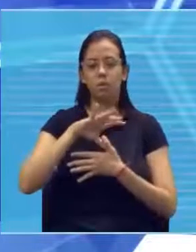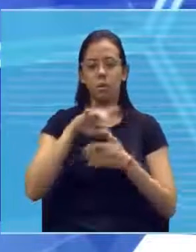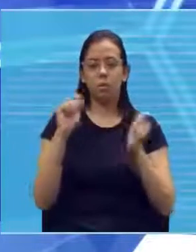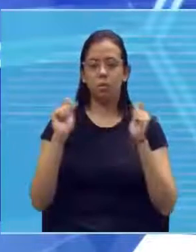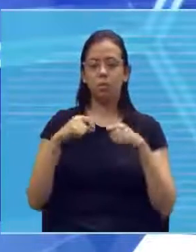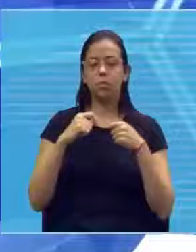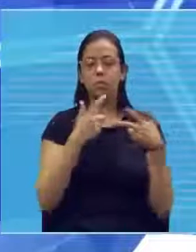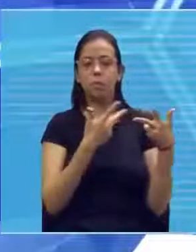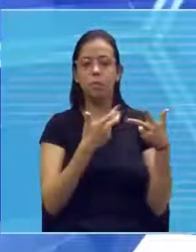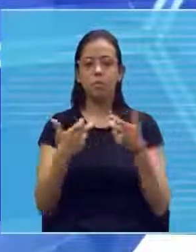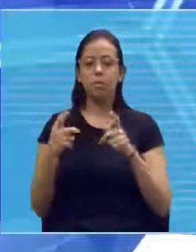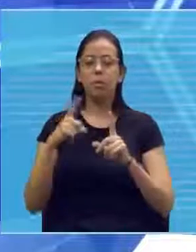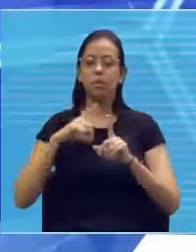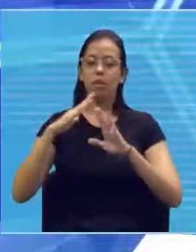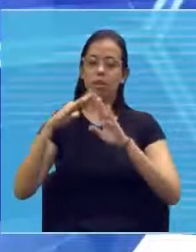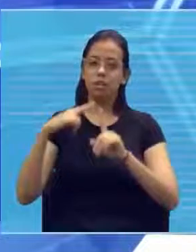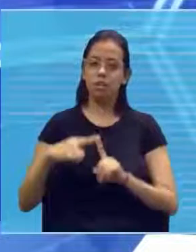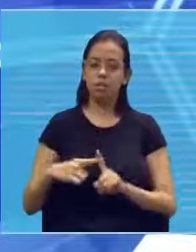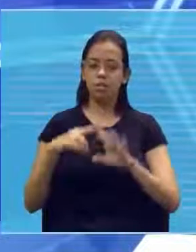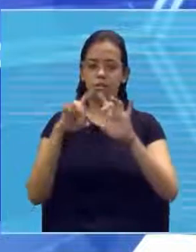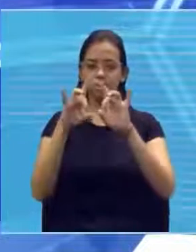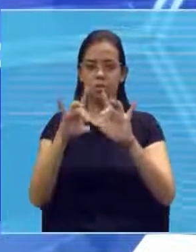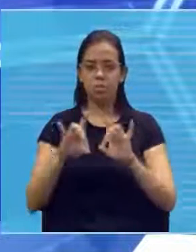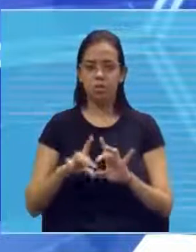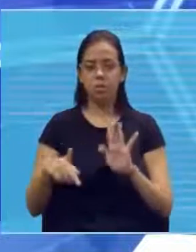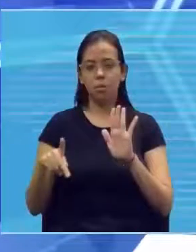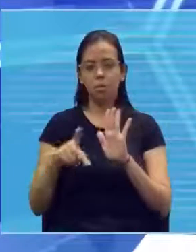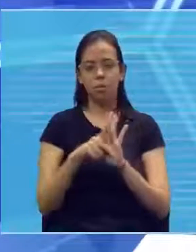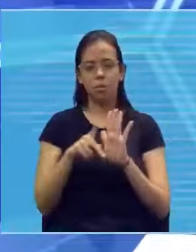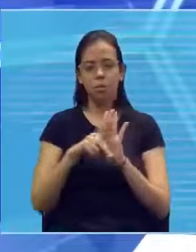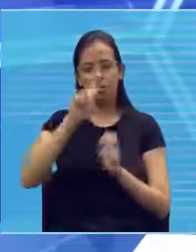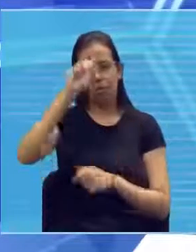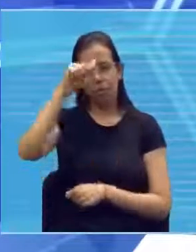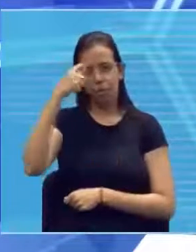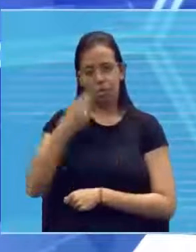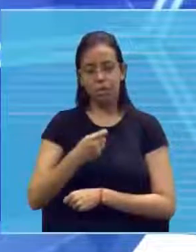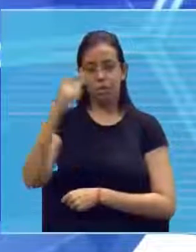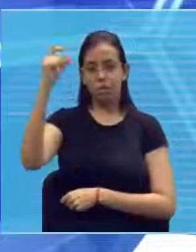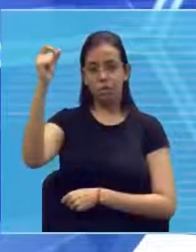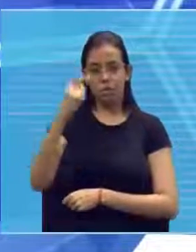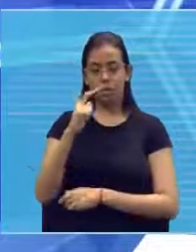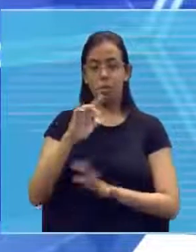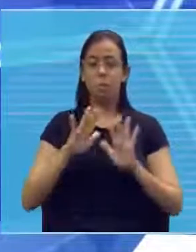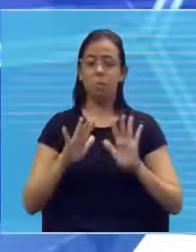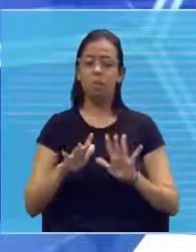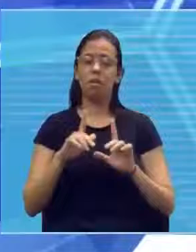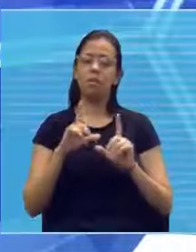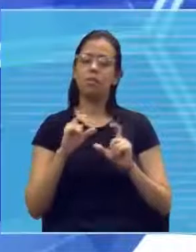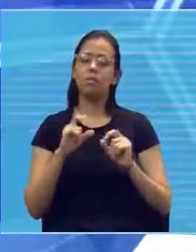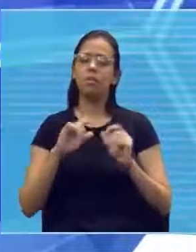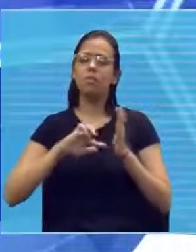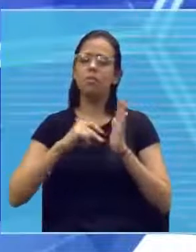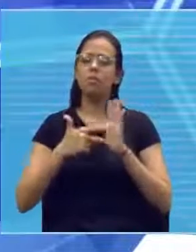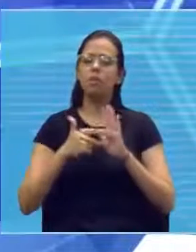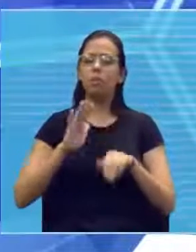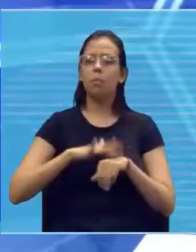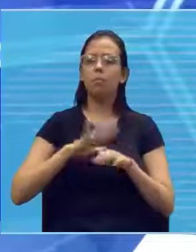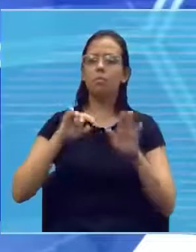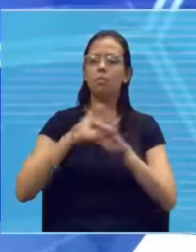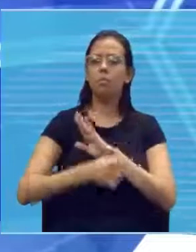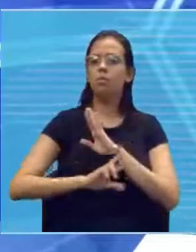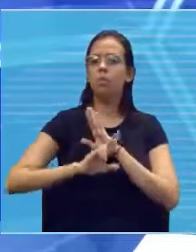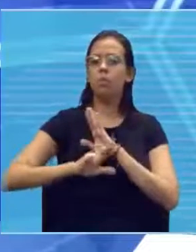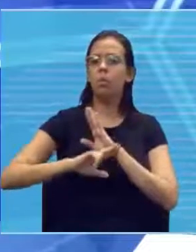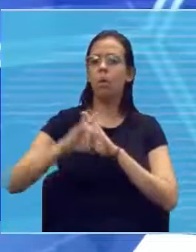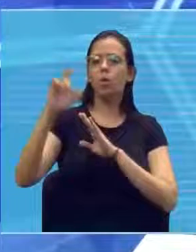os templos sagrados dedicados ao sol no entanto em seu sentido mais profundo não se